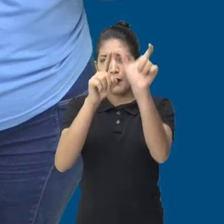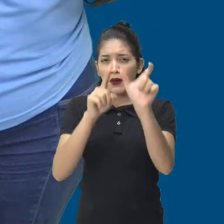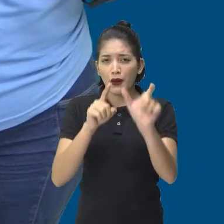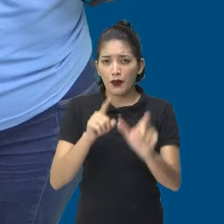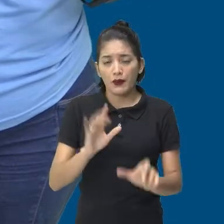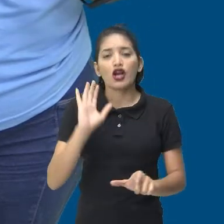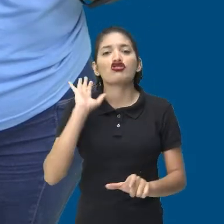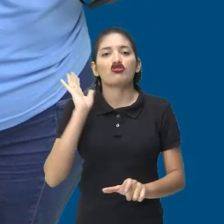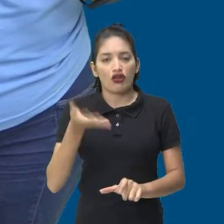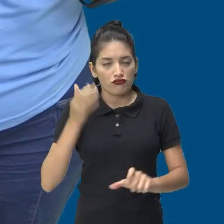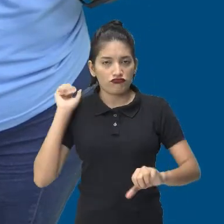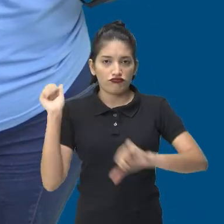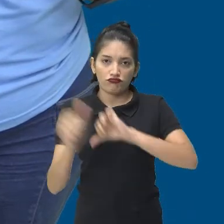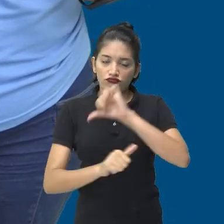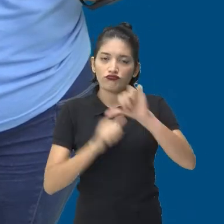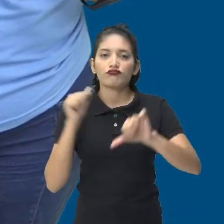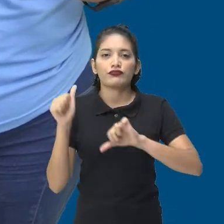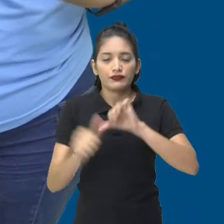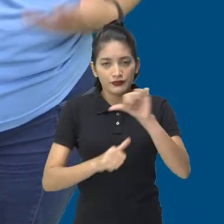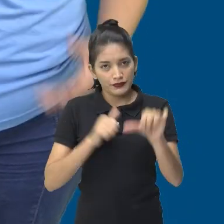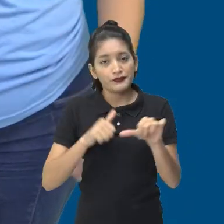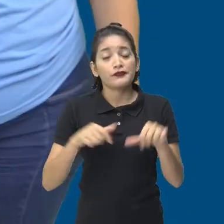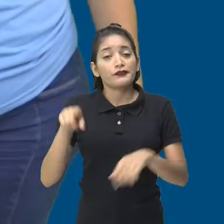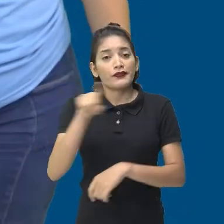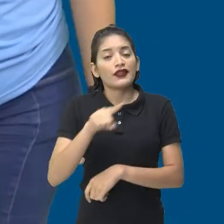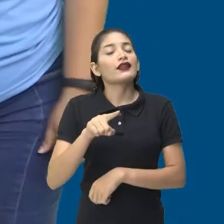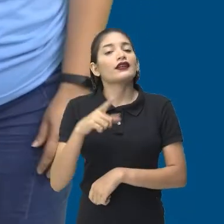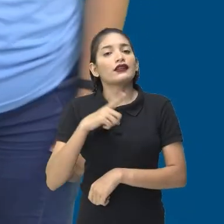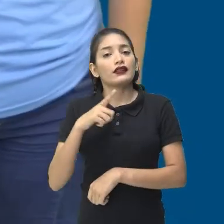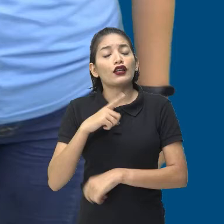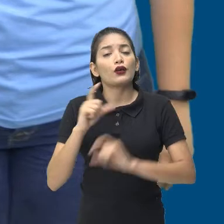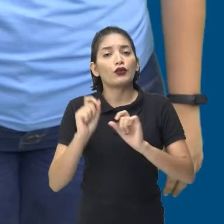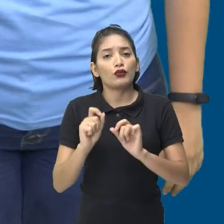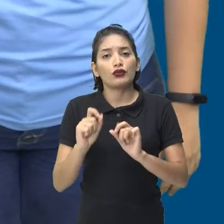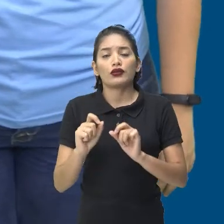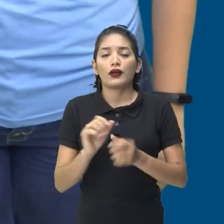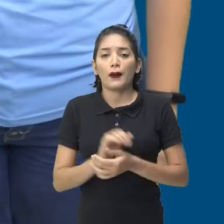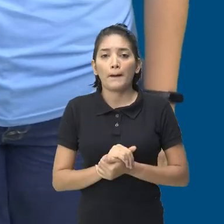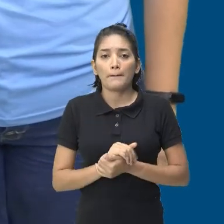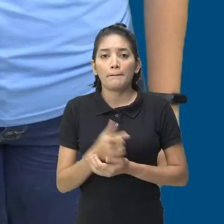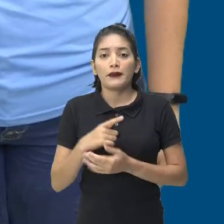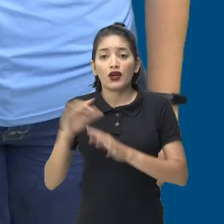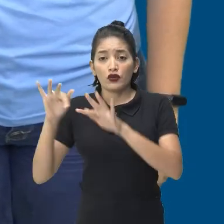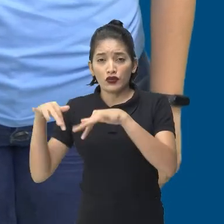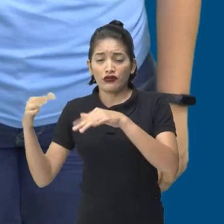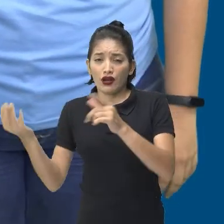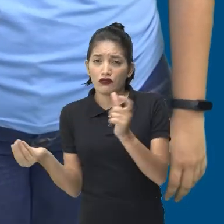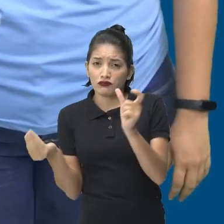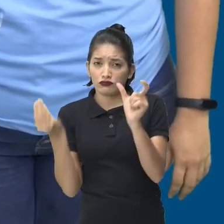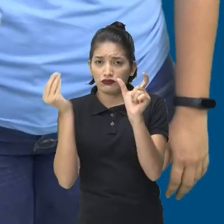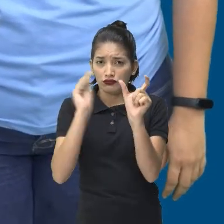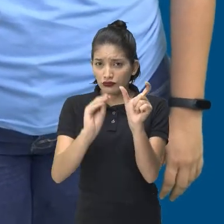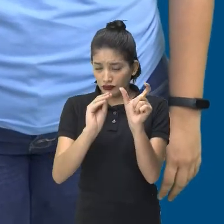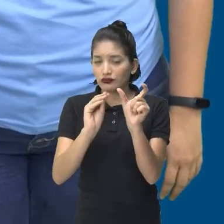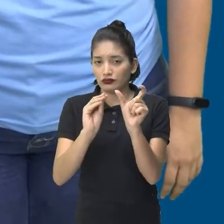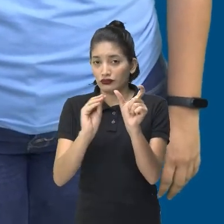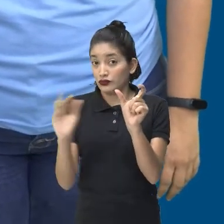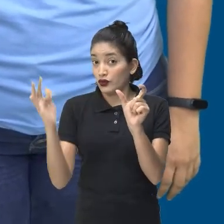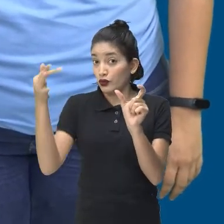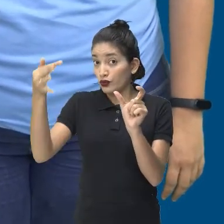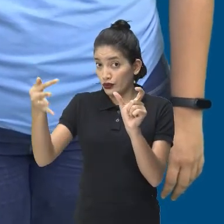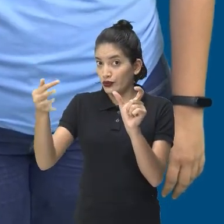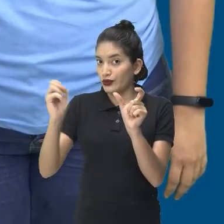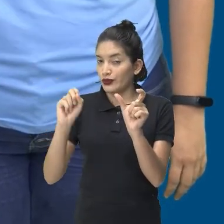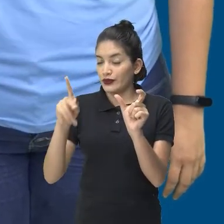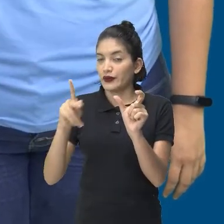forma modificada, tá bom? Para poder receber as terminações do